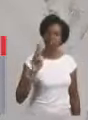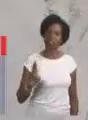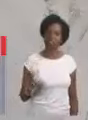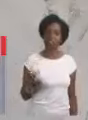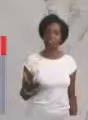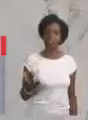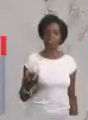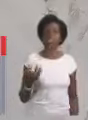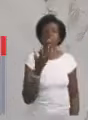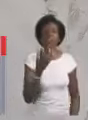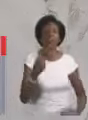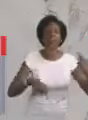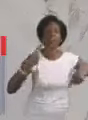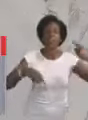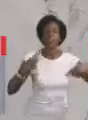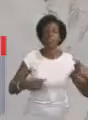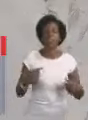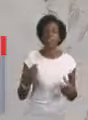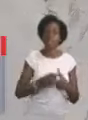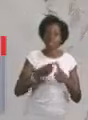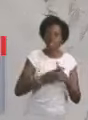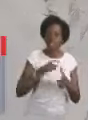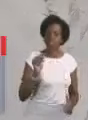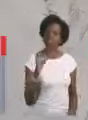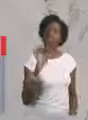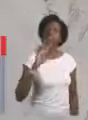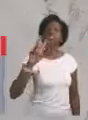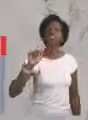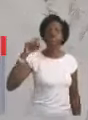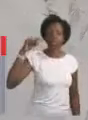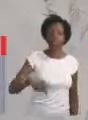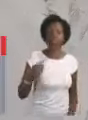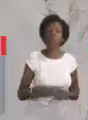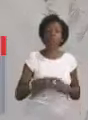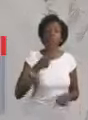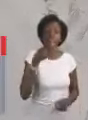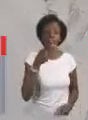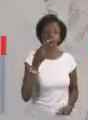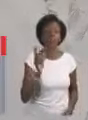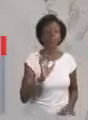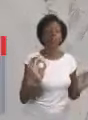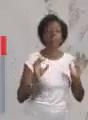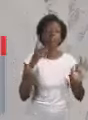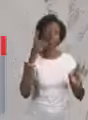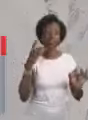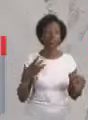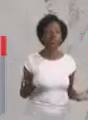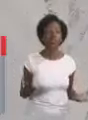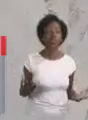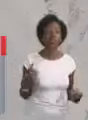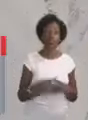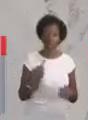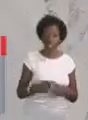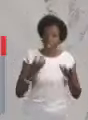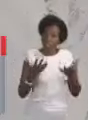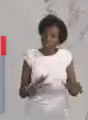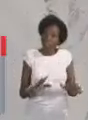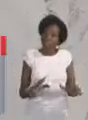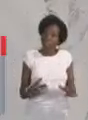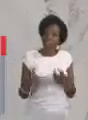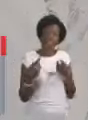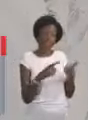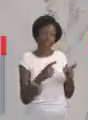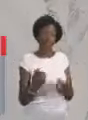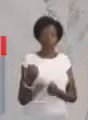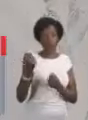reais os queremos debater a dívida ativa que porque os deputados não falam sobre isso porque não quer enfrentar o poder